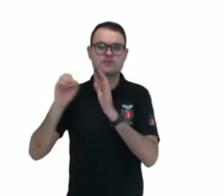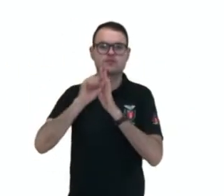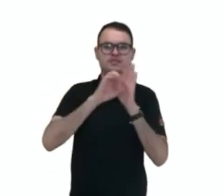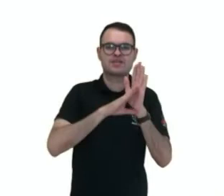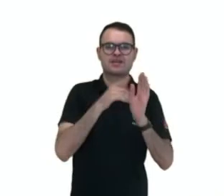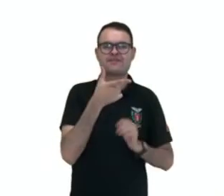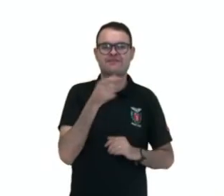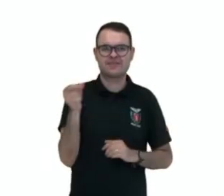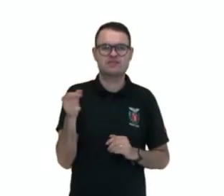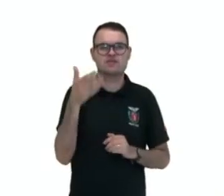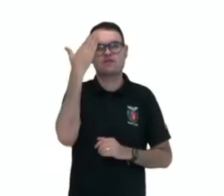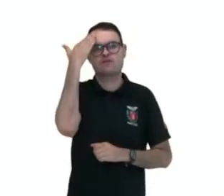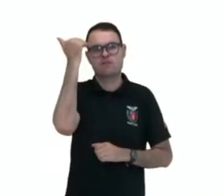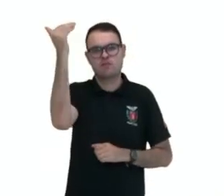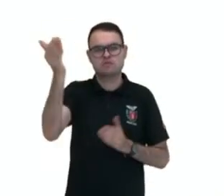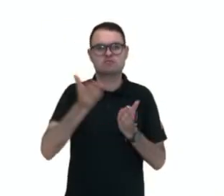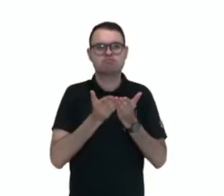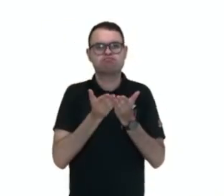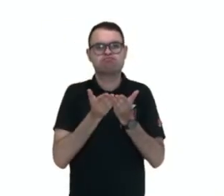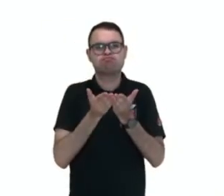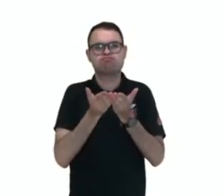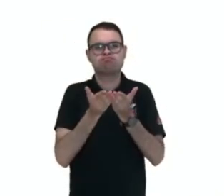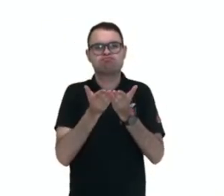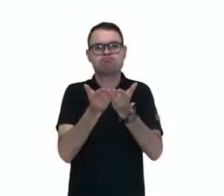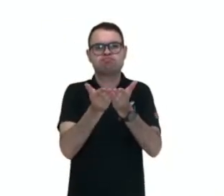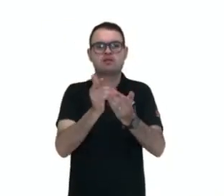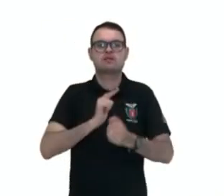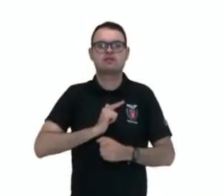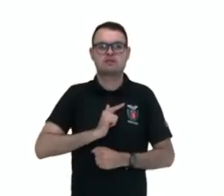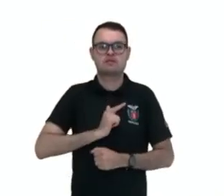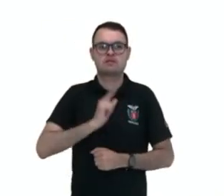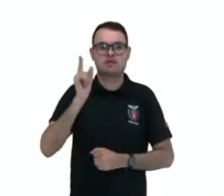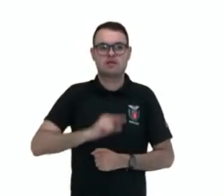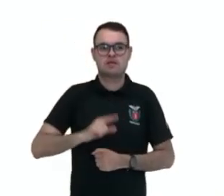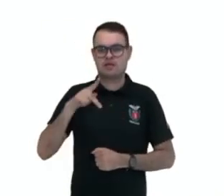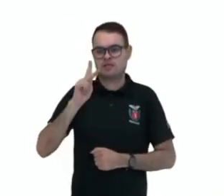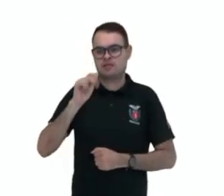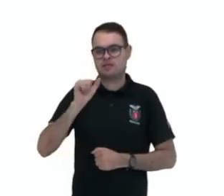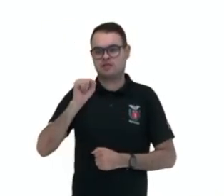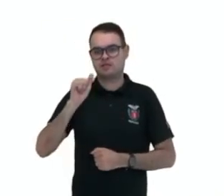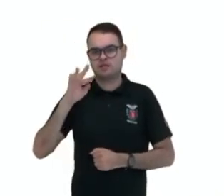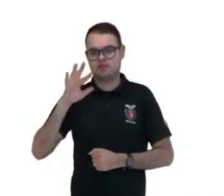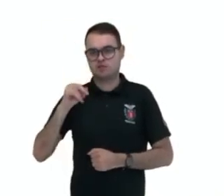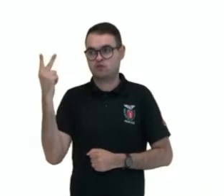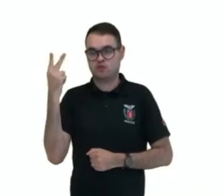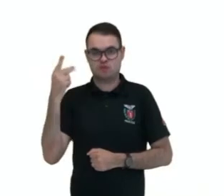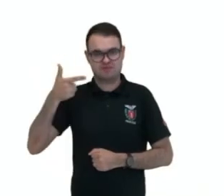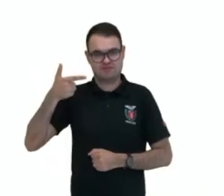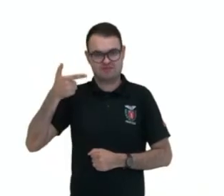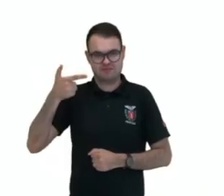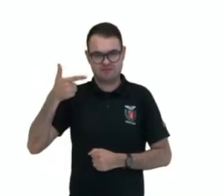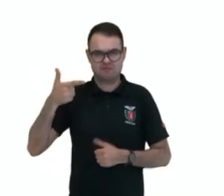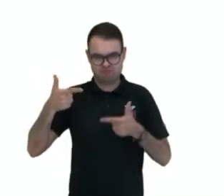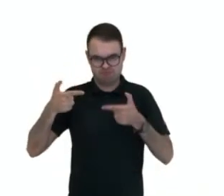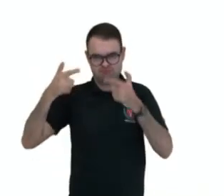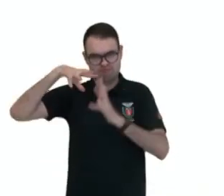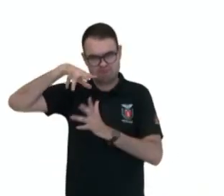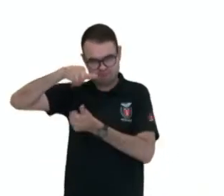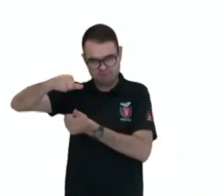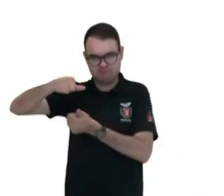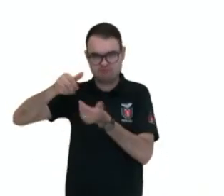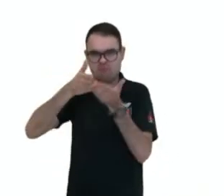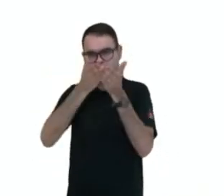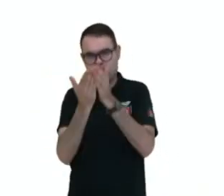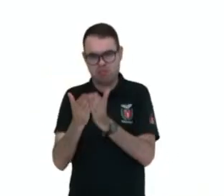navio Caçatumaru, olha, inclusive uma curiosidade, ele foi naufragado na Segunda Guerra Mundial. Em 1908,